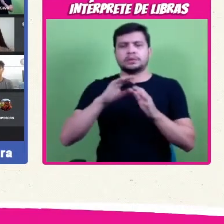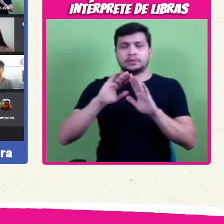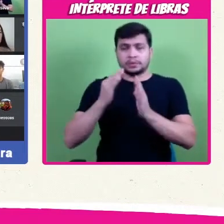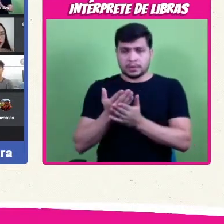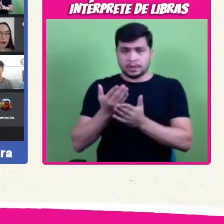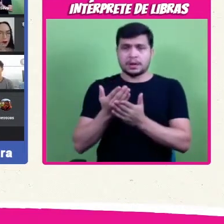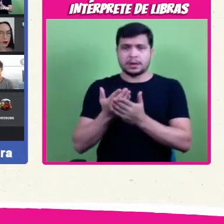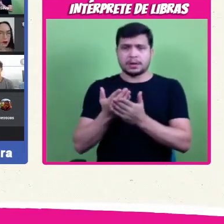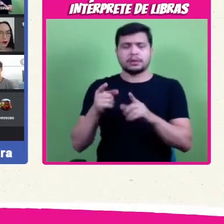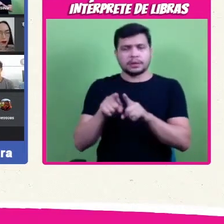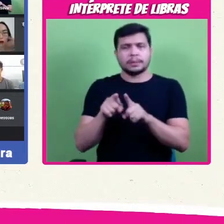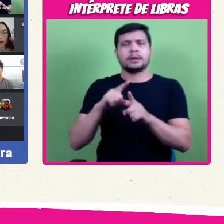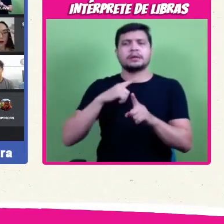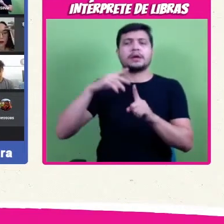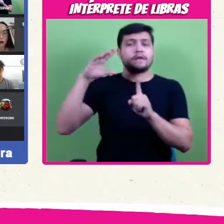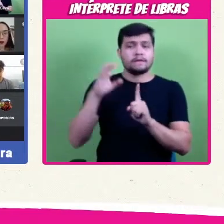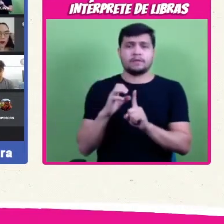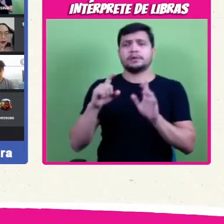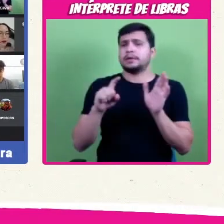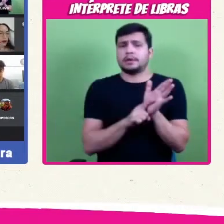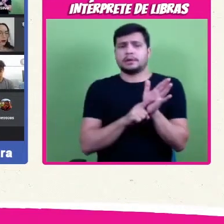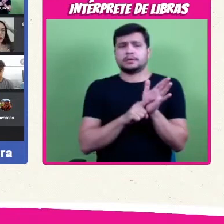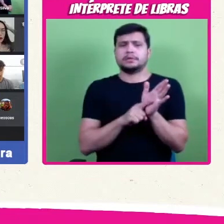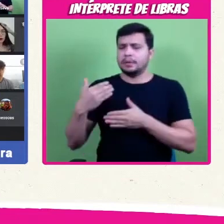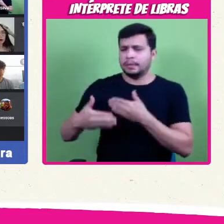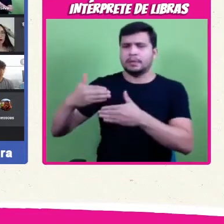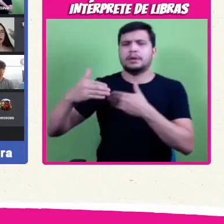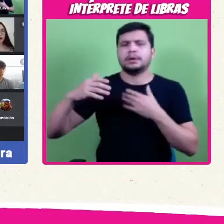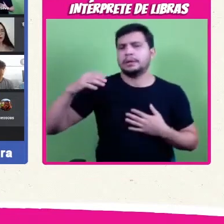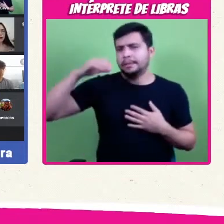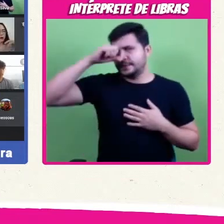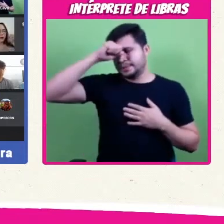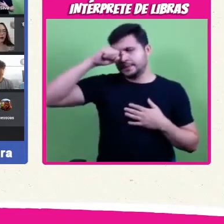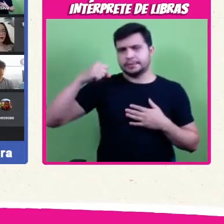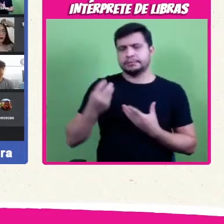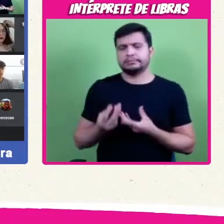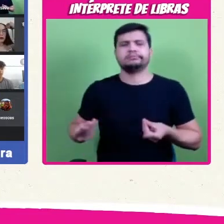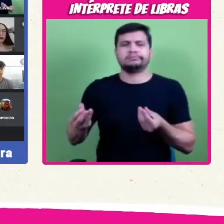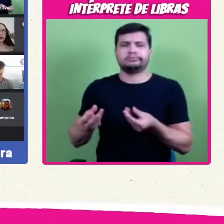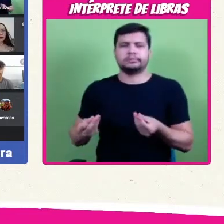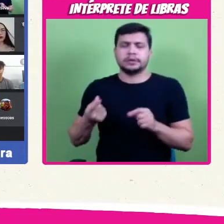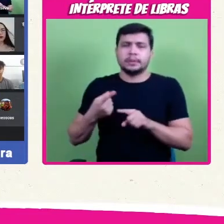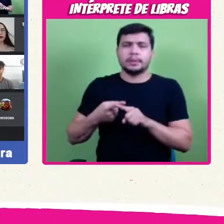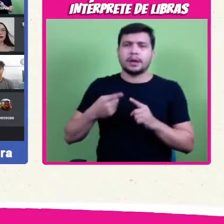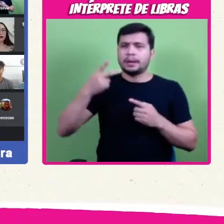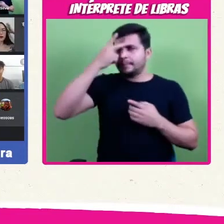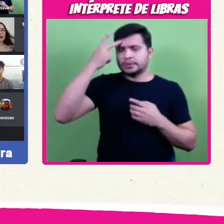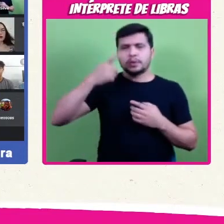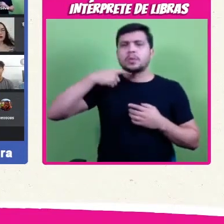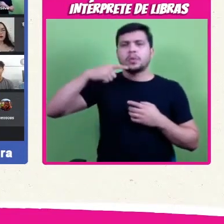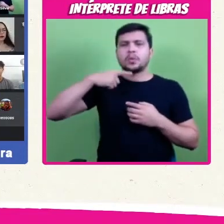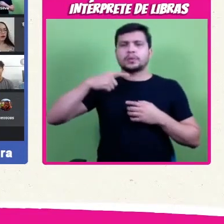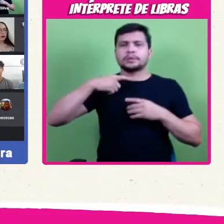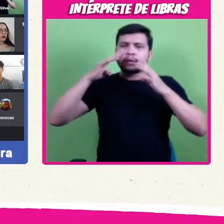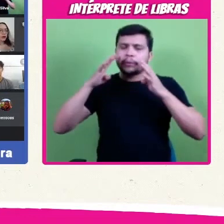de aprendizagem. Fica totalmente comprometido, que a pessoa não consegue se concentrar, a pessoa não